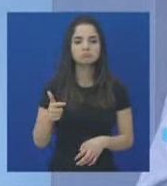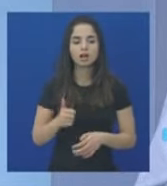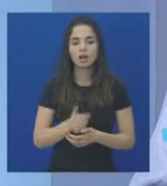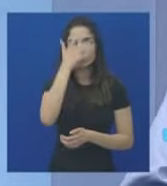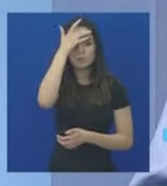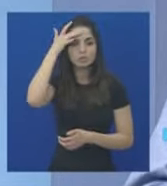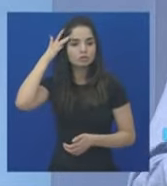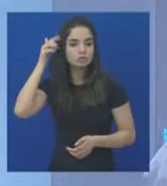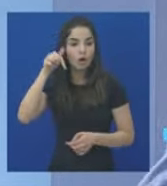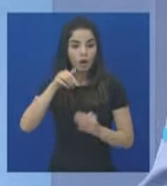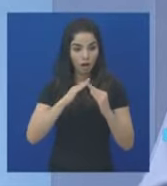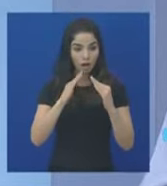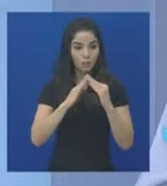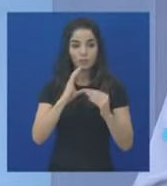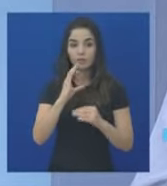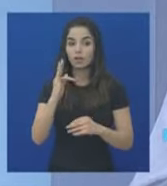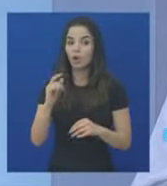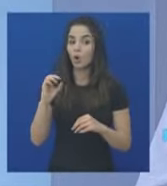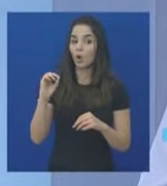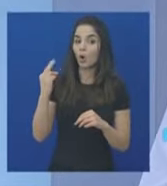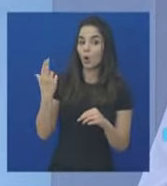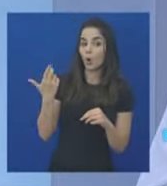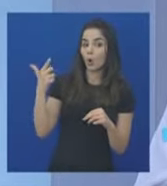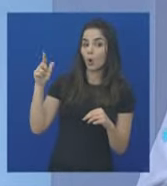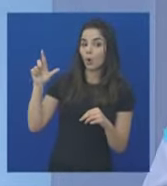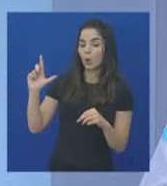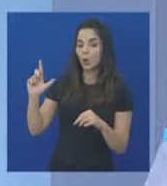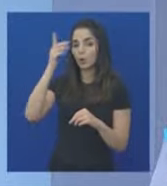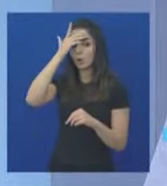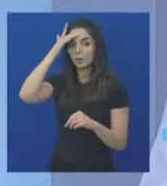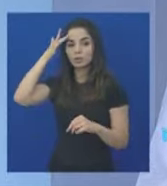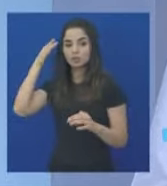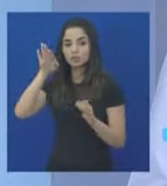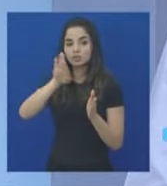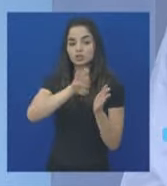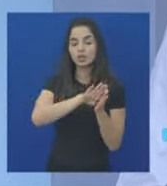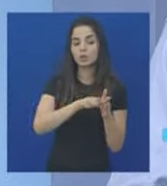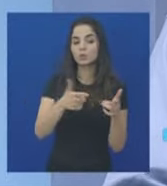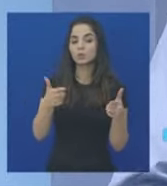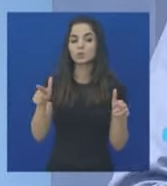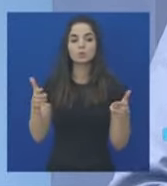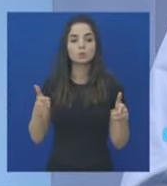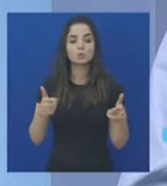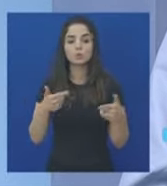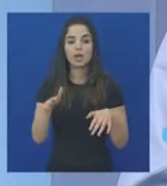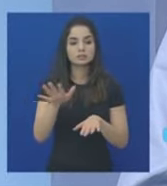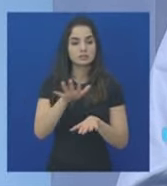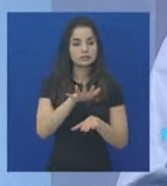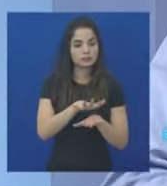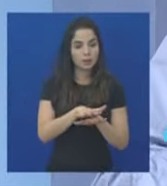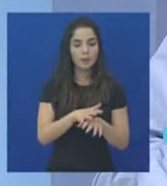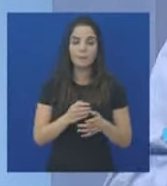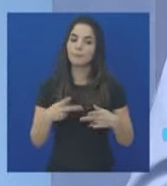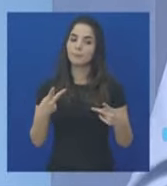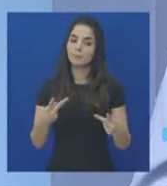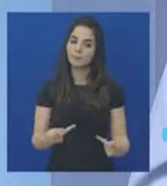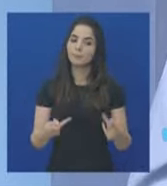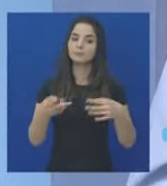o turista, que querem visitar um monumento histórico e não têm projetos de acessibilidade. Então, projetos de acessibilidade,